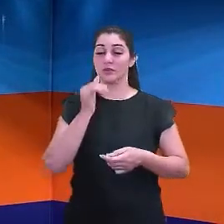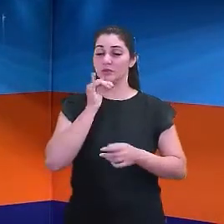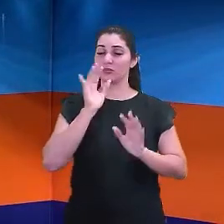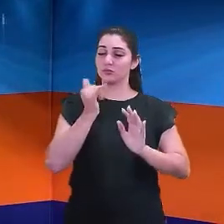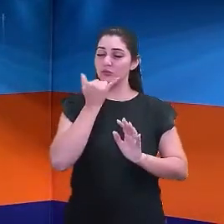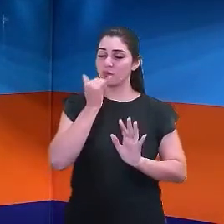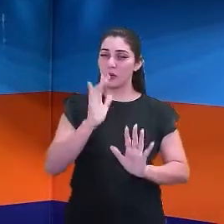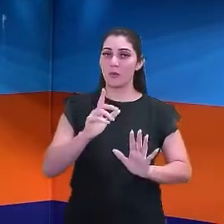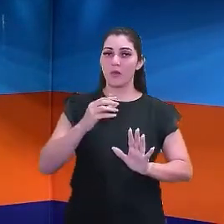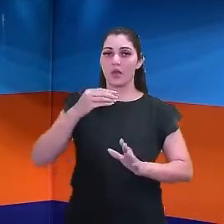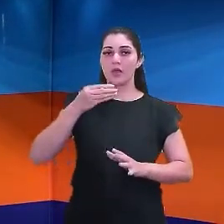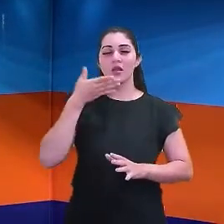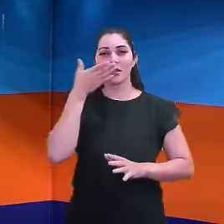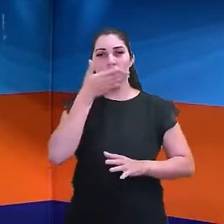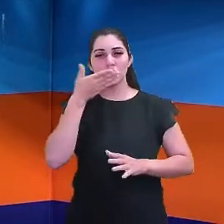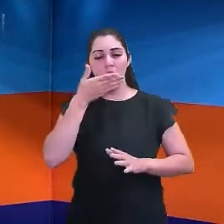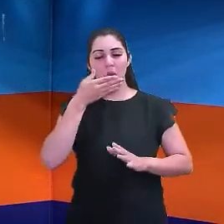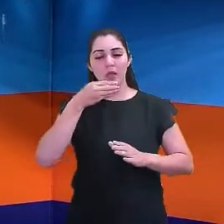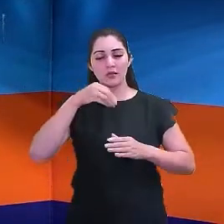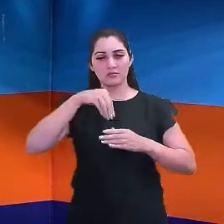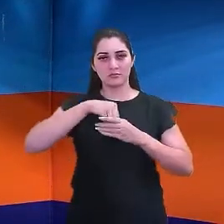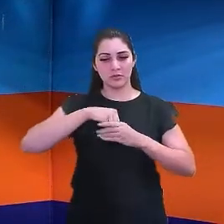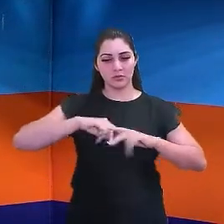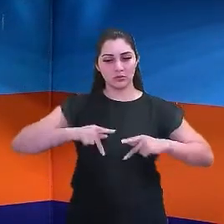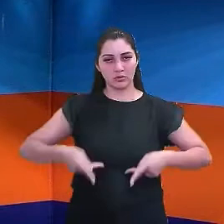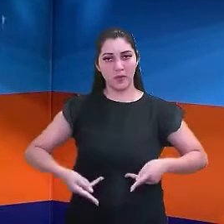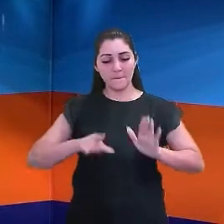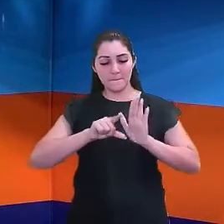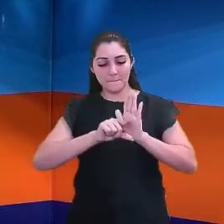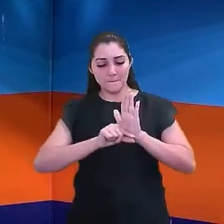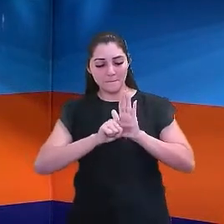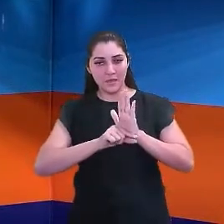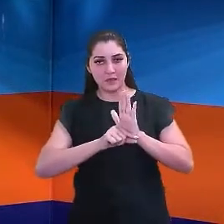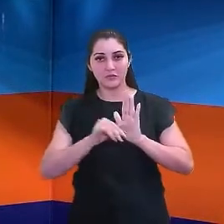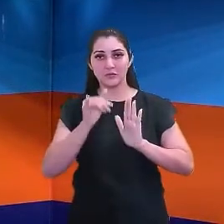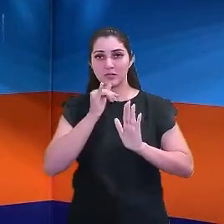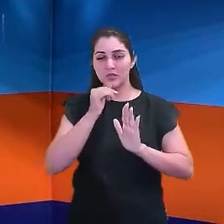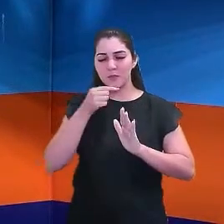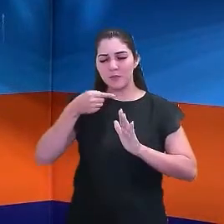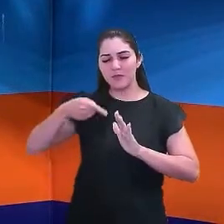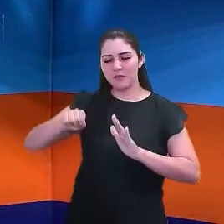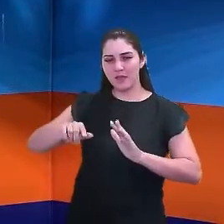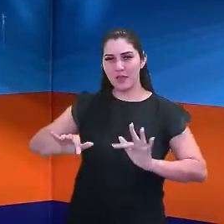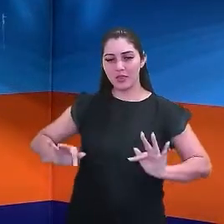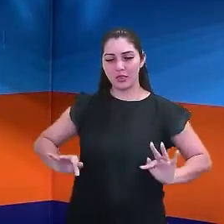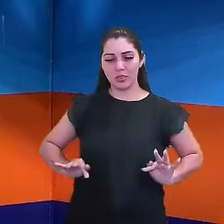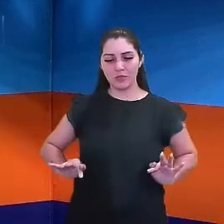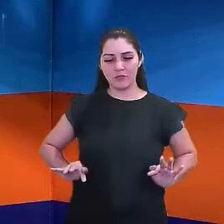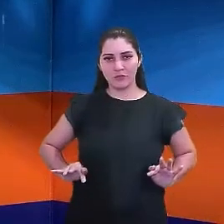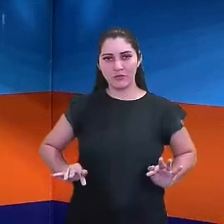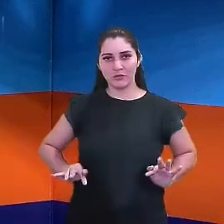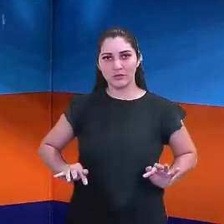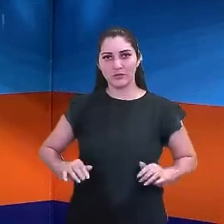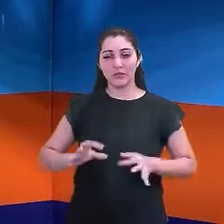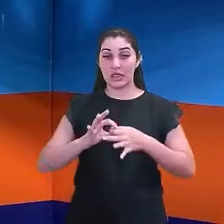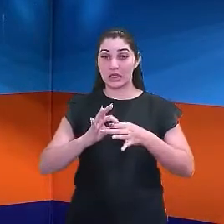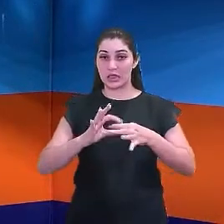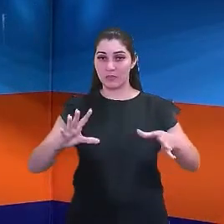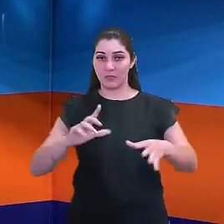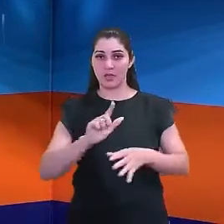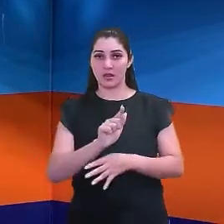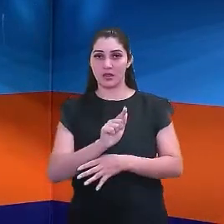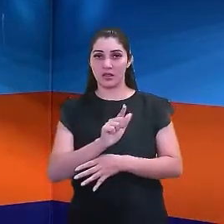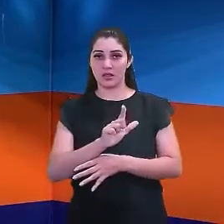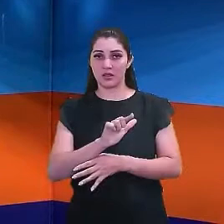baixa de açúcar no teu organismo. Então o glucagon vai lá no teu fígado e diz, ó, fígado, libera glicogênio, libera